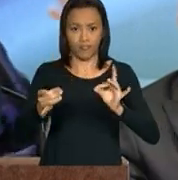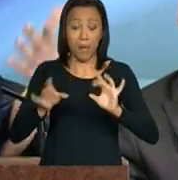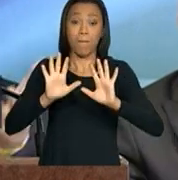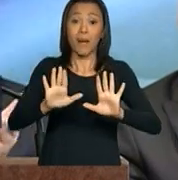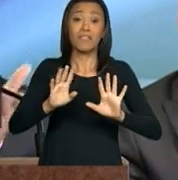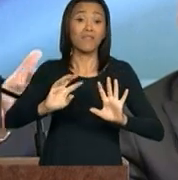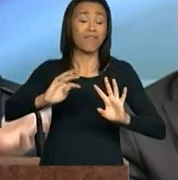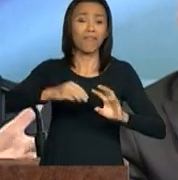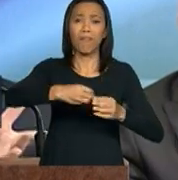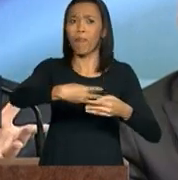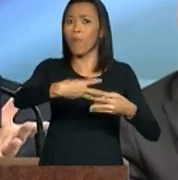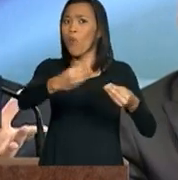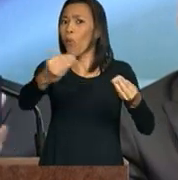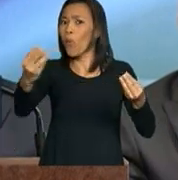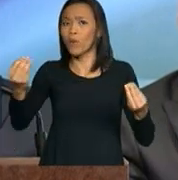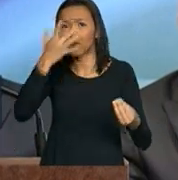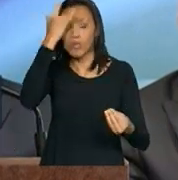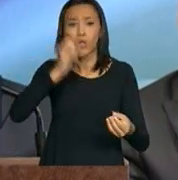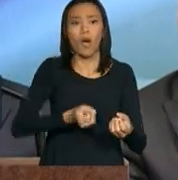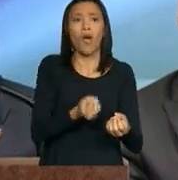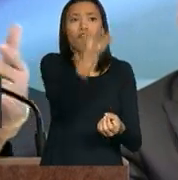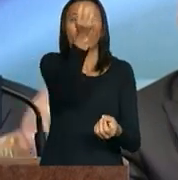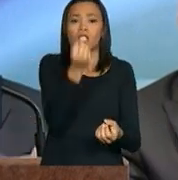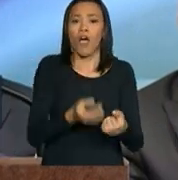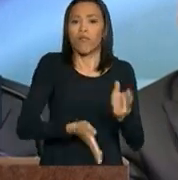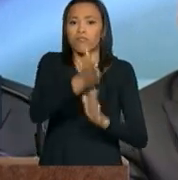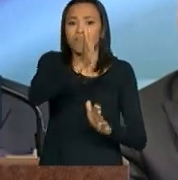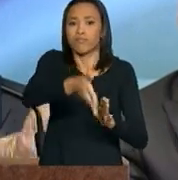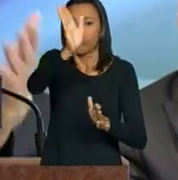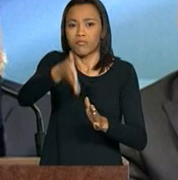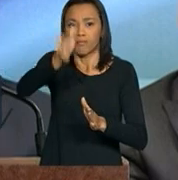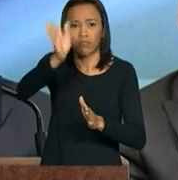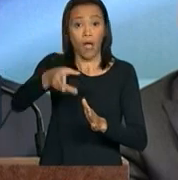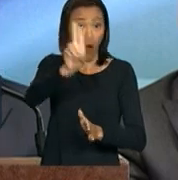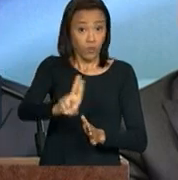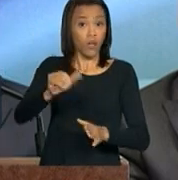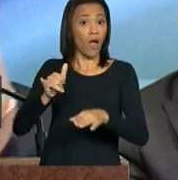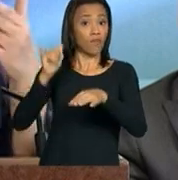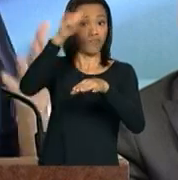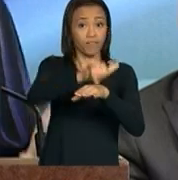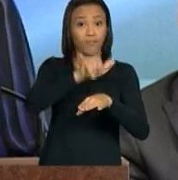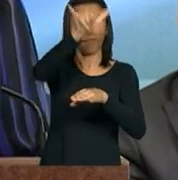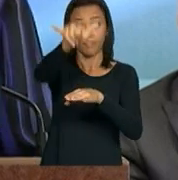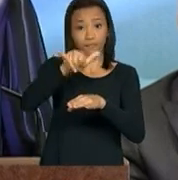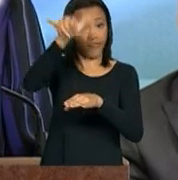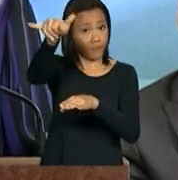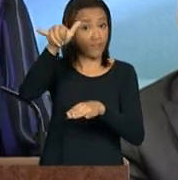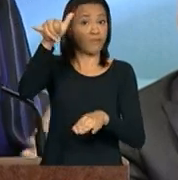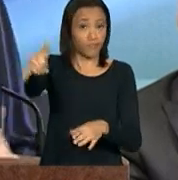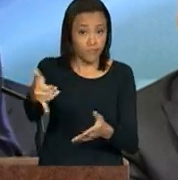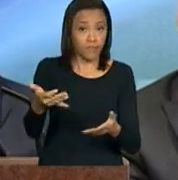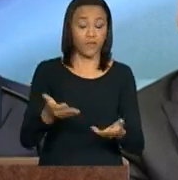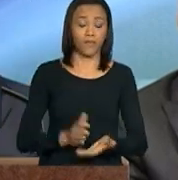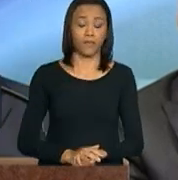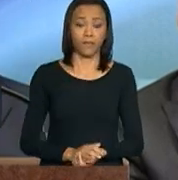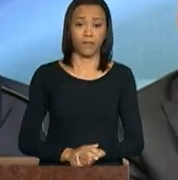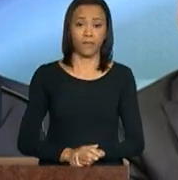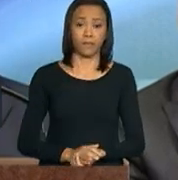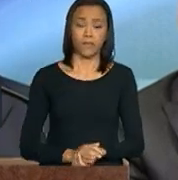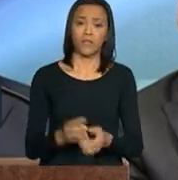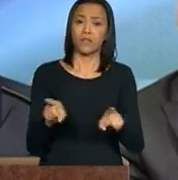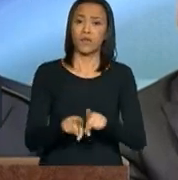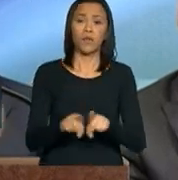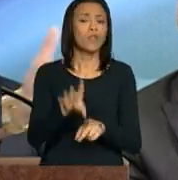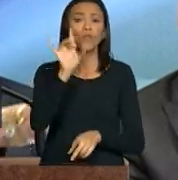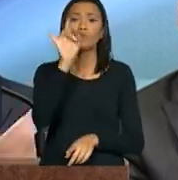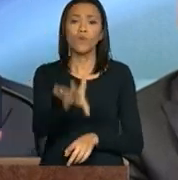brasileiros começaram a viajar a ter acesso ao a passagens de avião e não